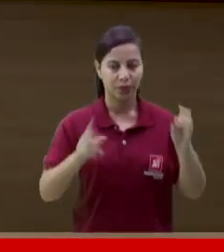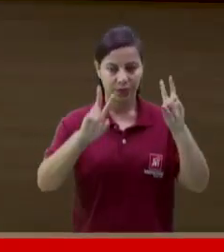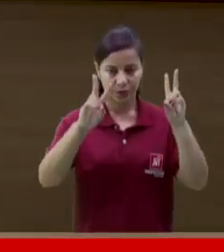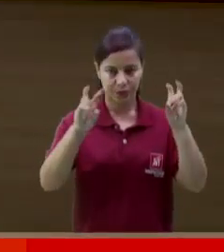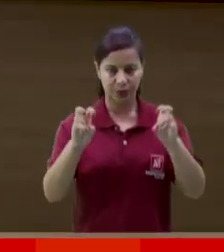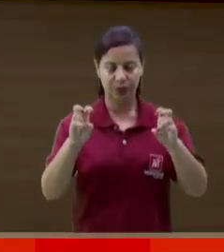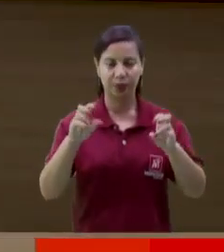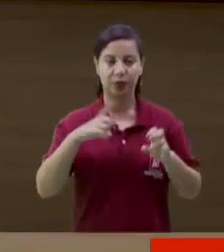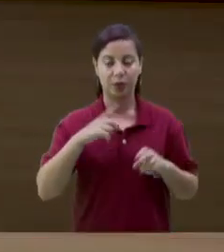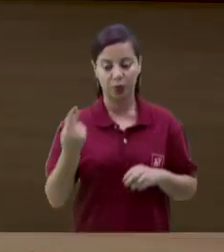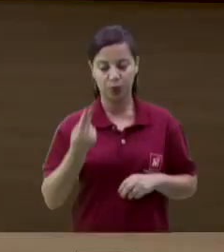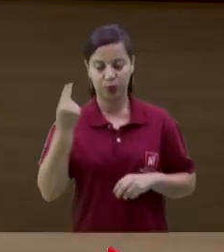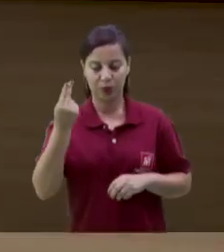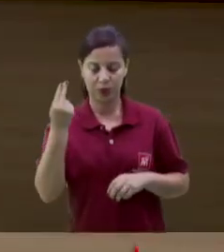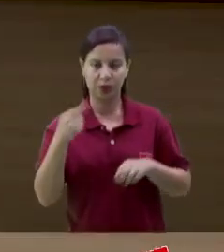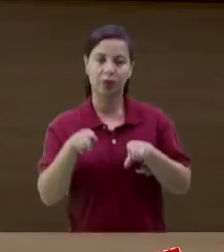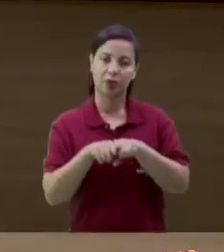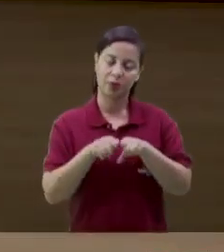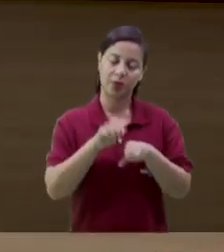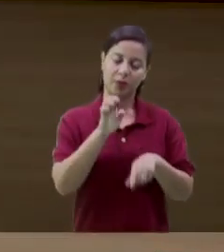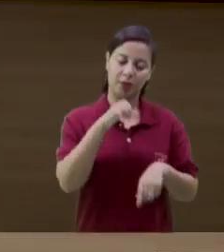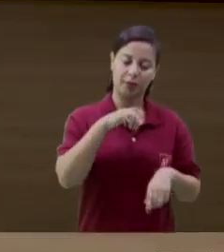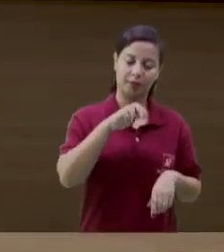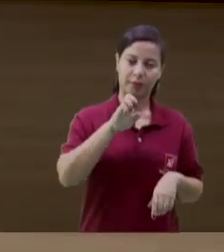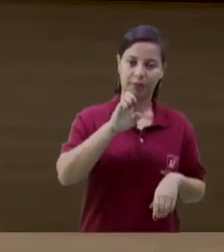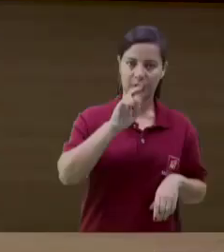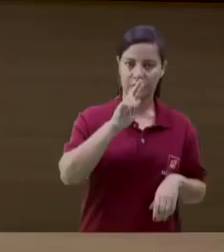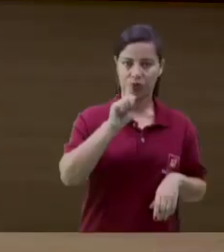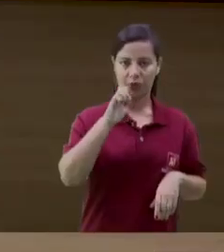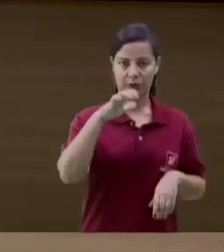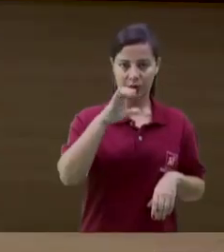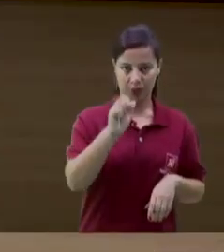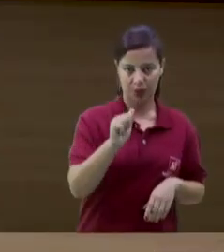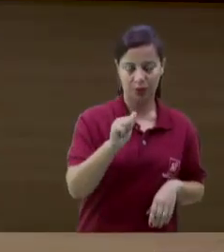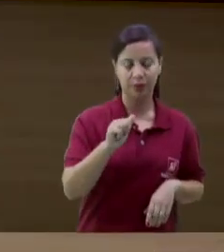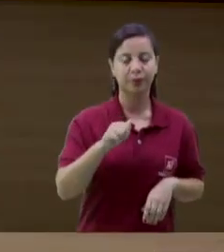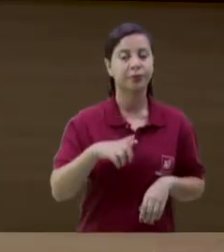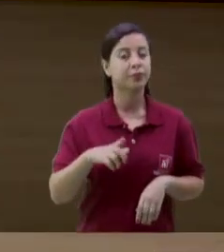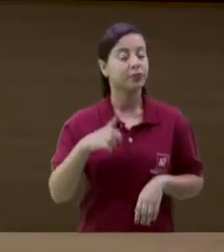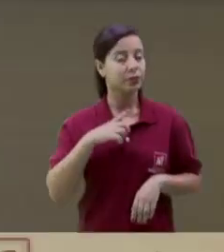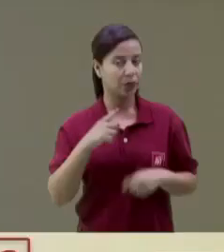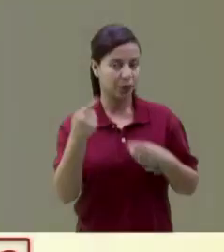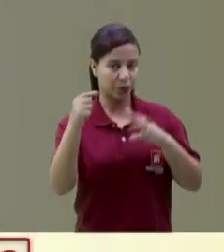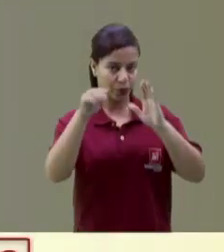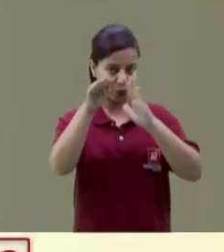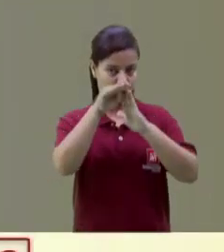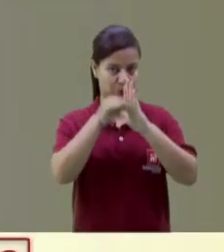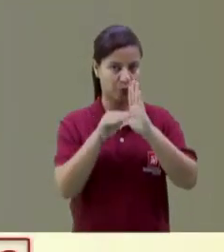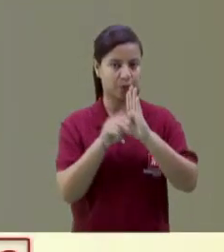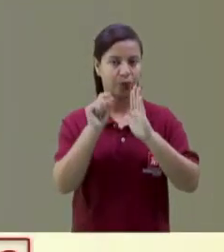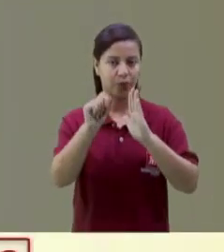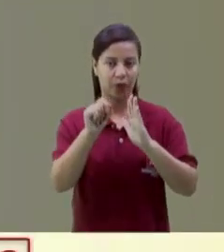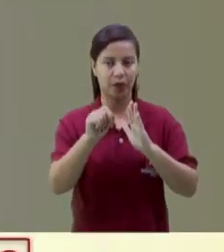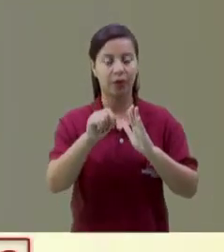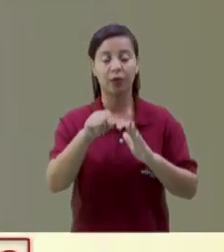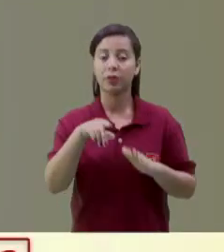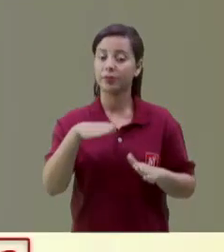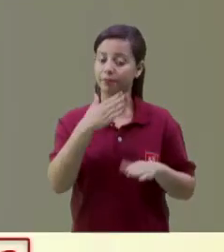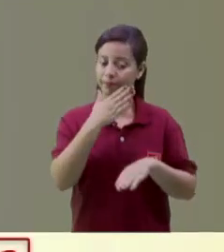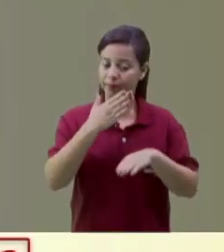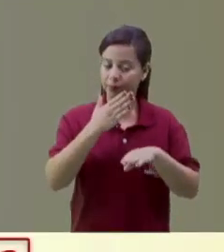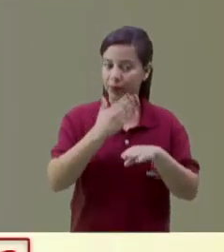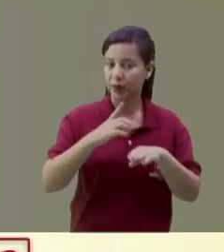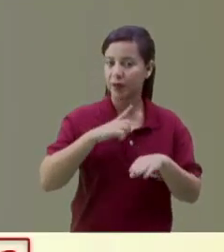é urgências e emergências traumáticas. Os tópicos a serem abordados são lesões graves,